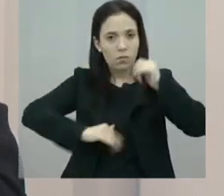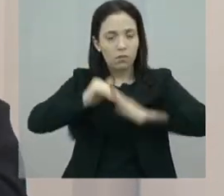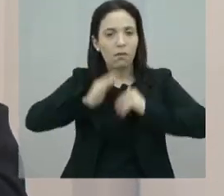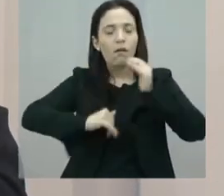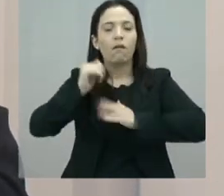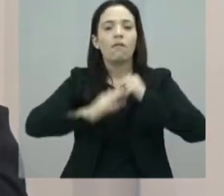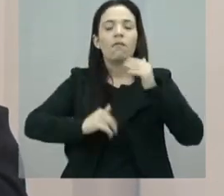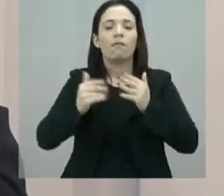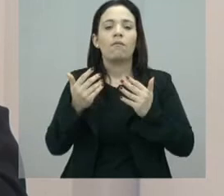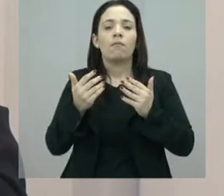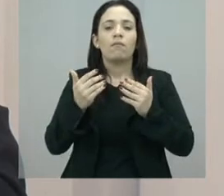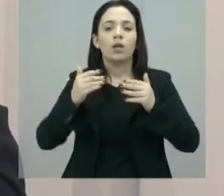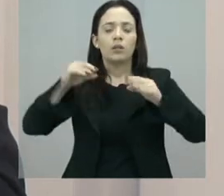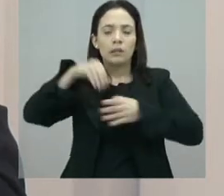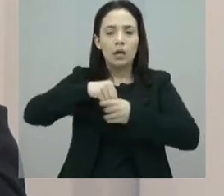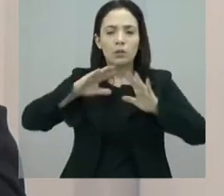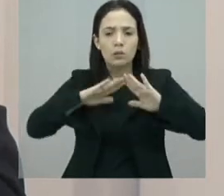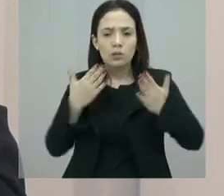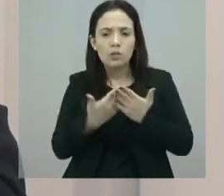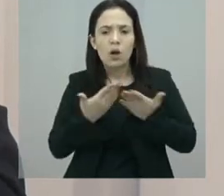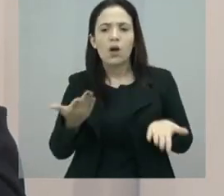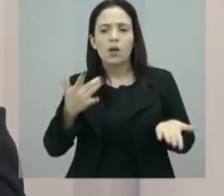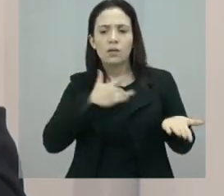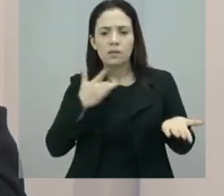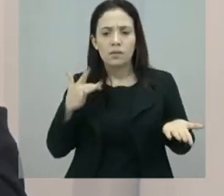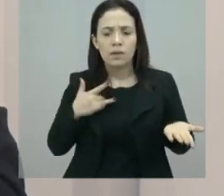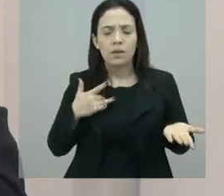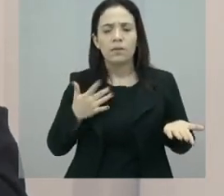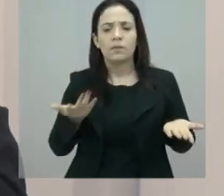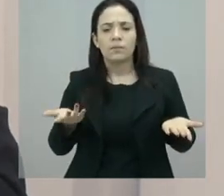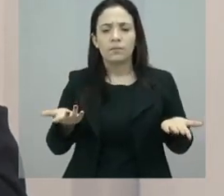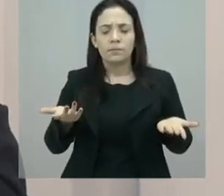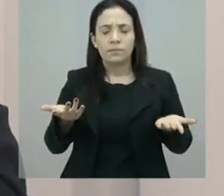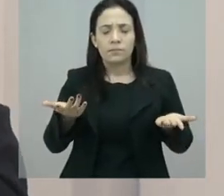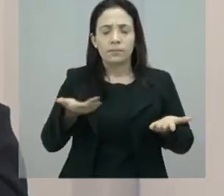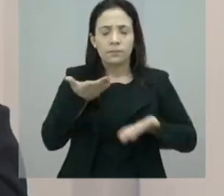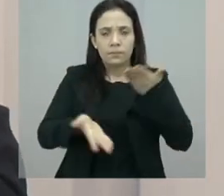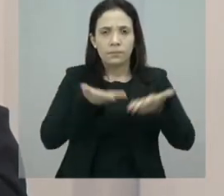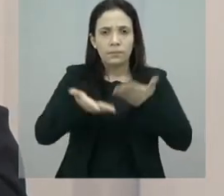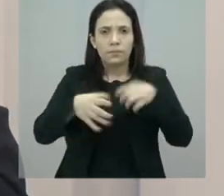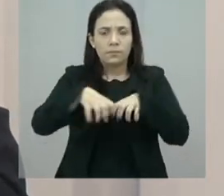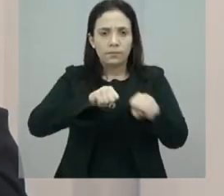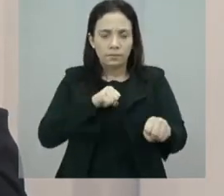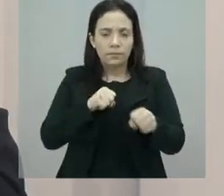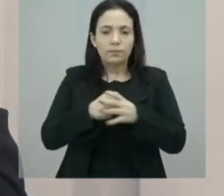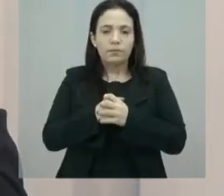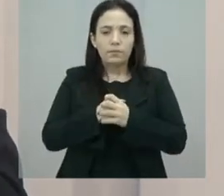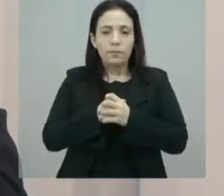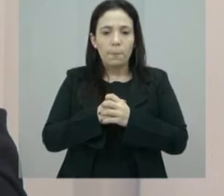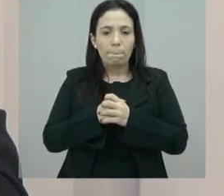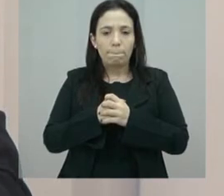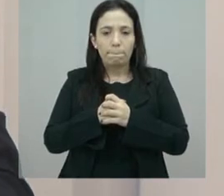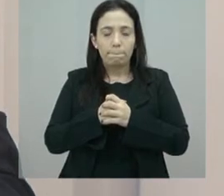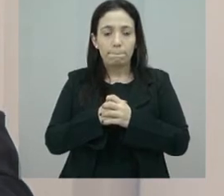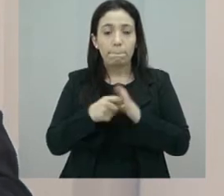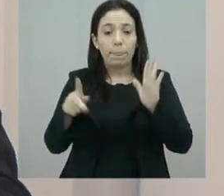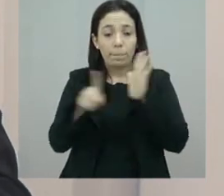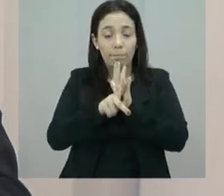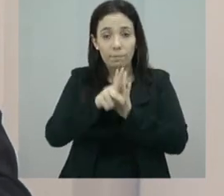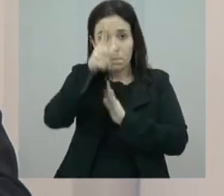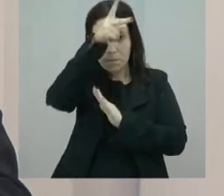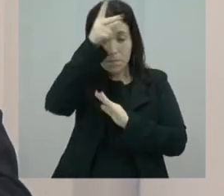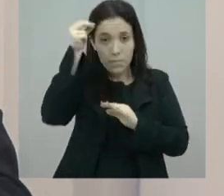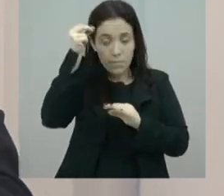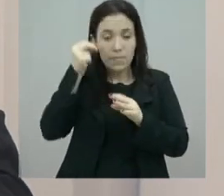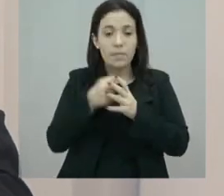escola, os equipamentos de saúde, os equipamentos da assistência social, todos esses equipamentos da rede